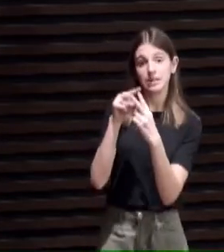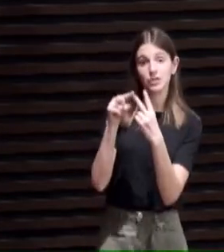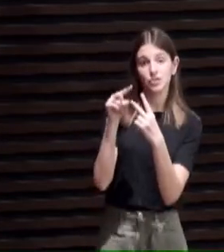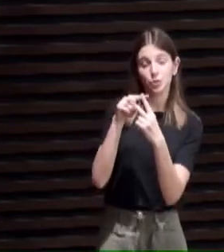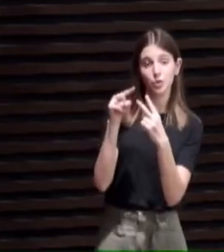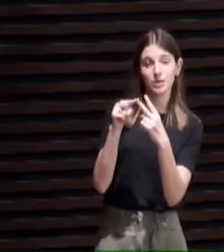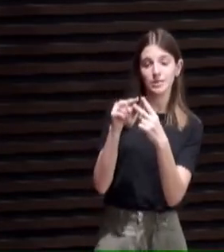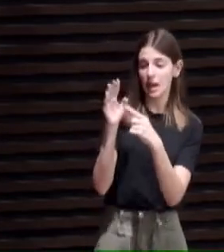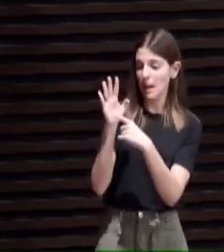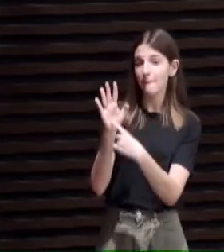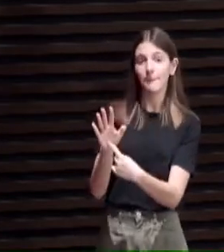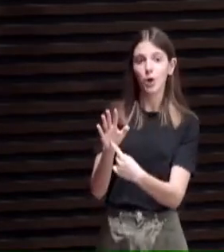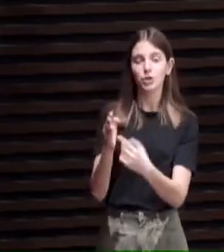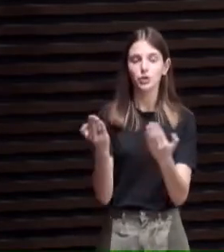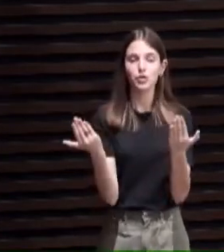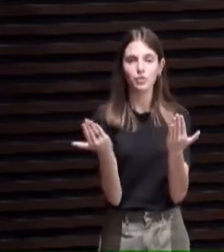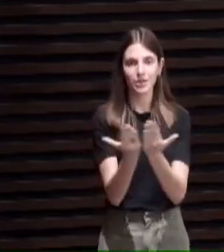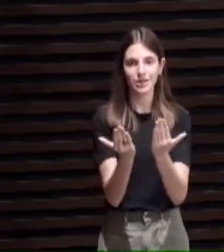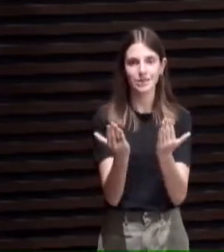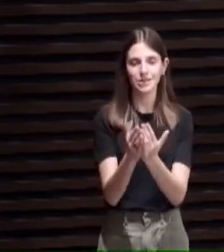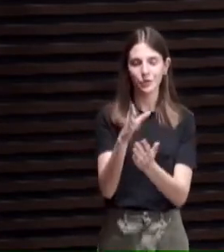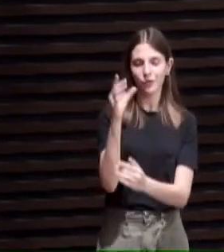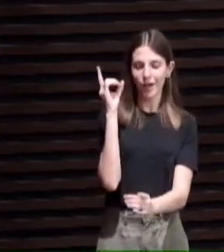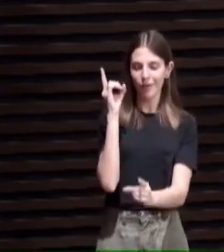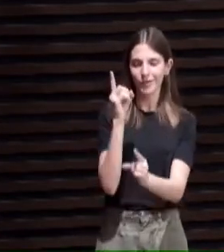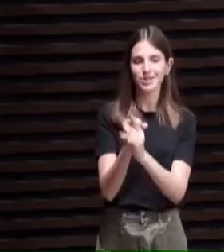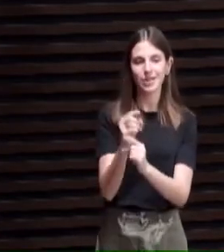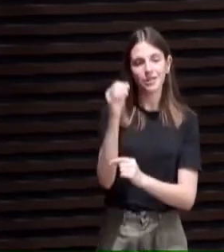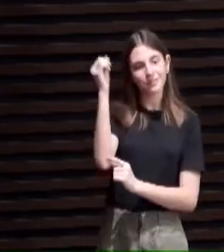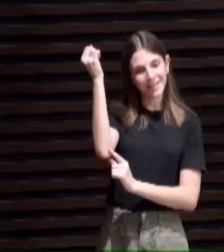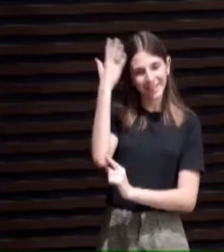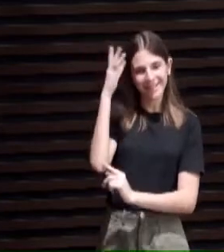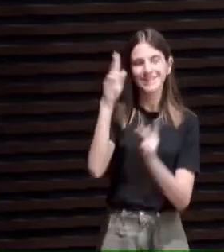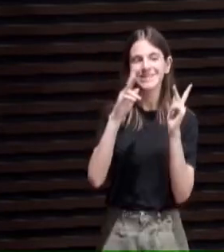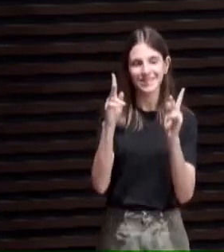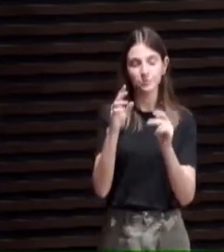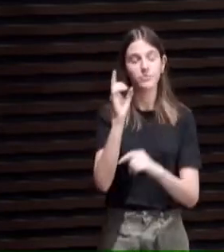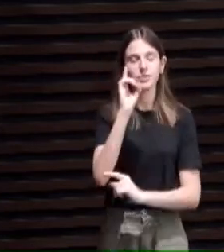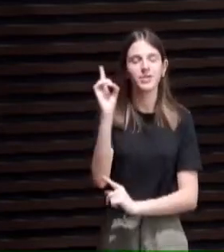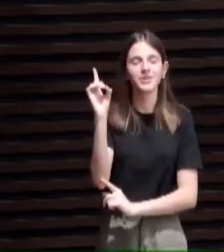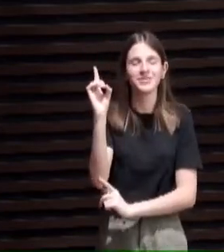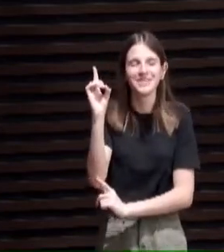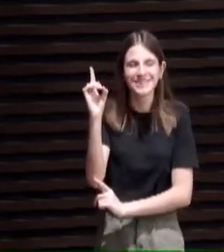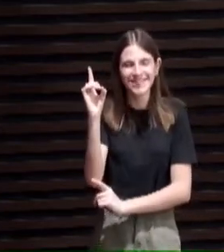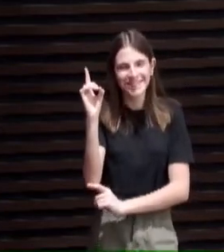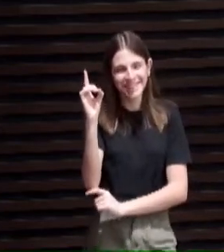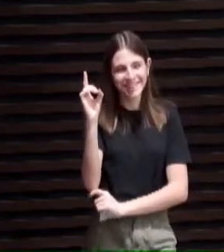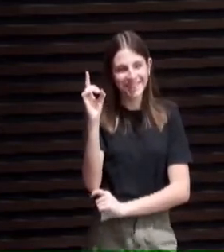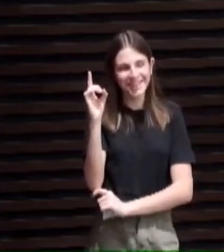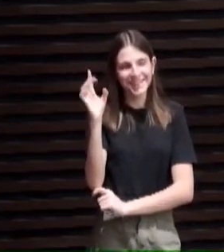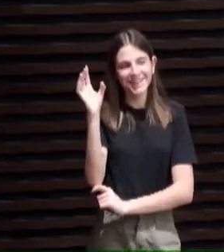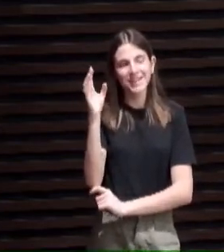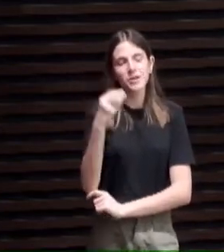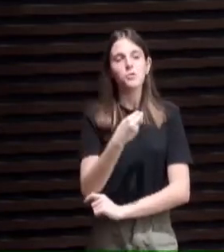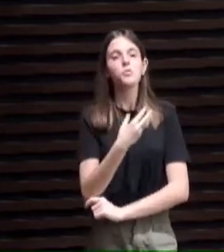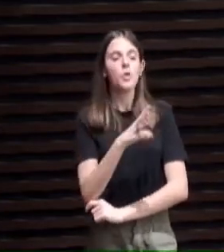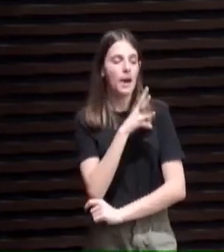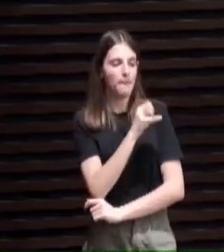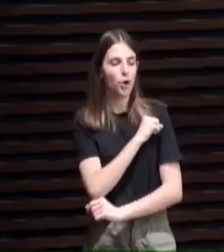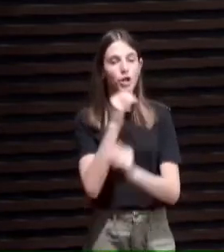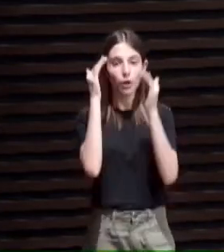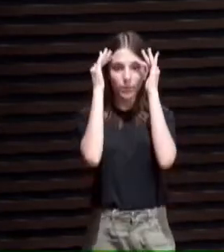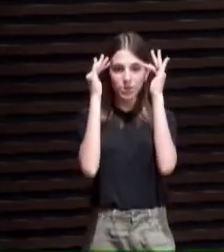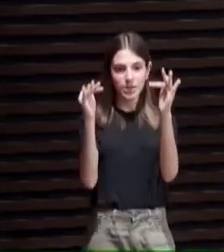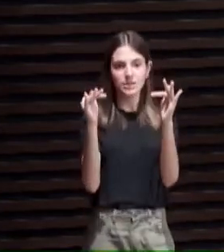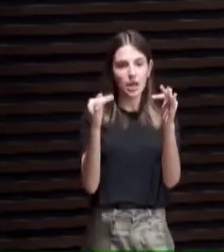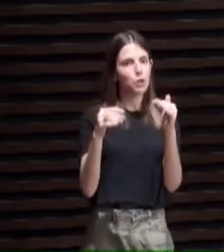um cristão foi alcançado pela graça de Deus. Então, o amor e a obediência não é a causa da sua